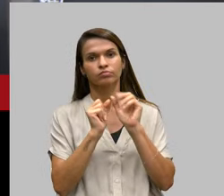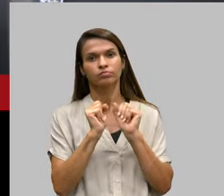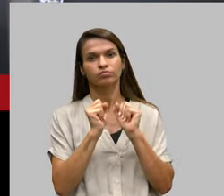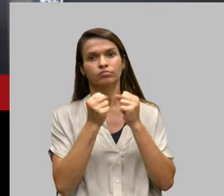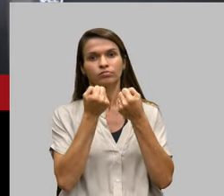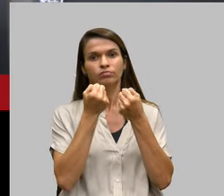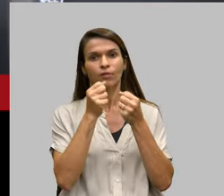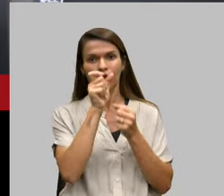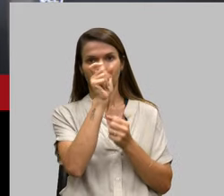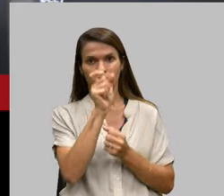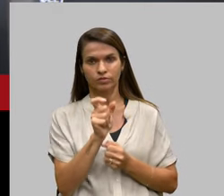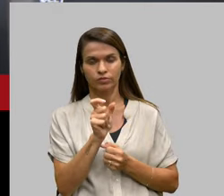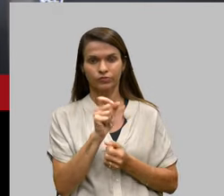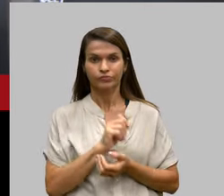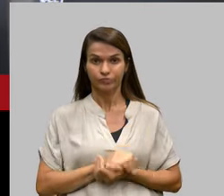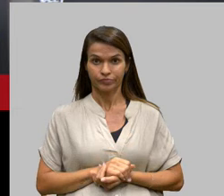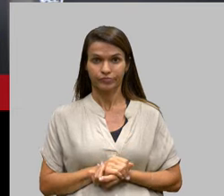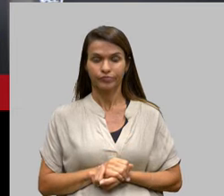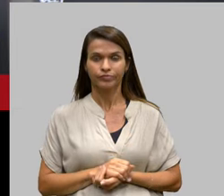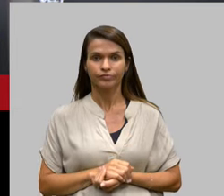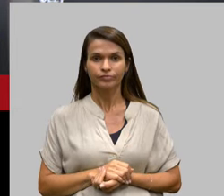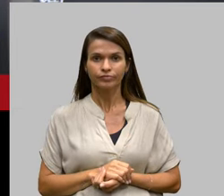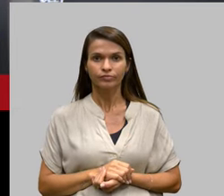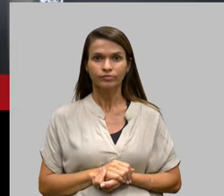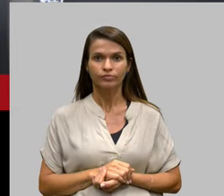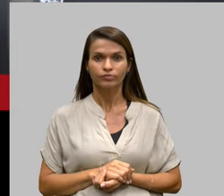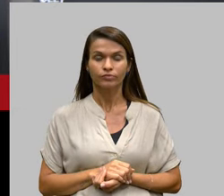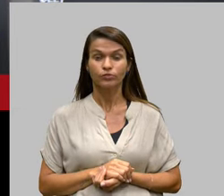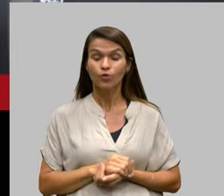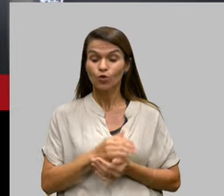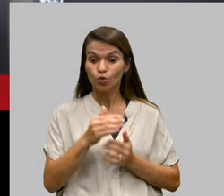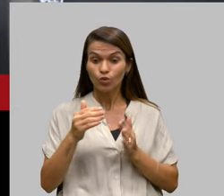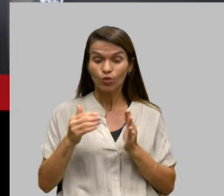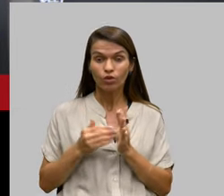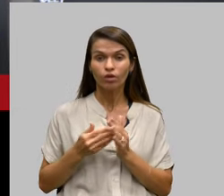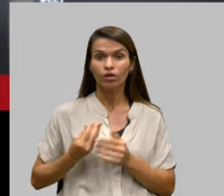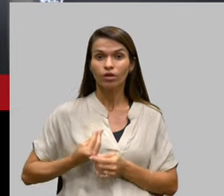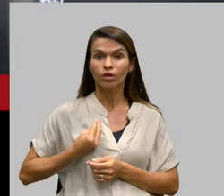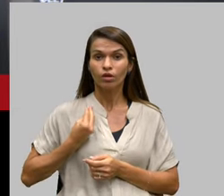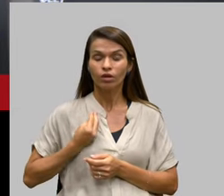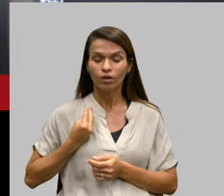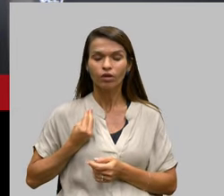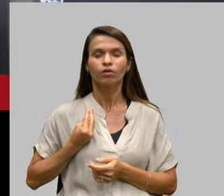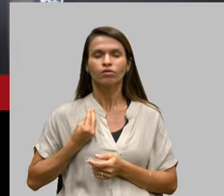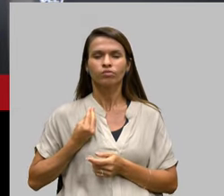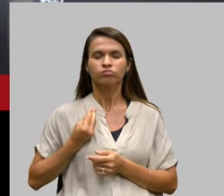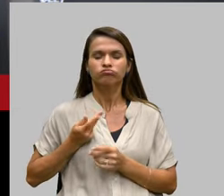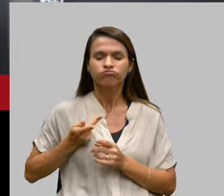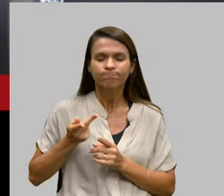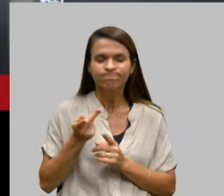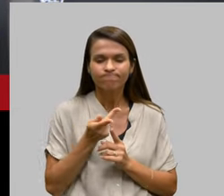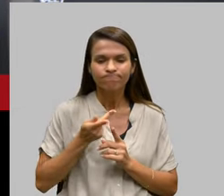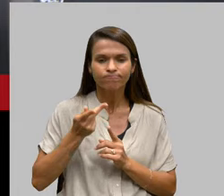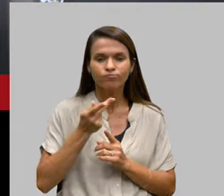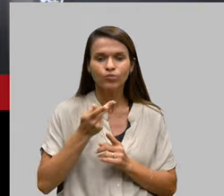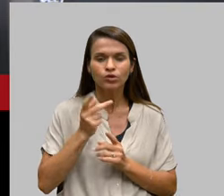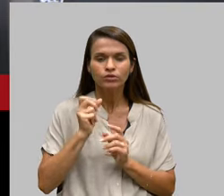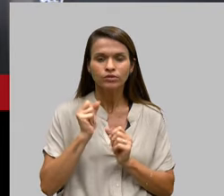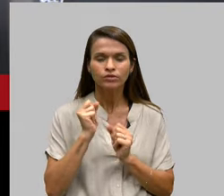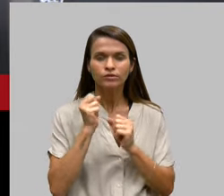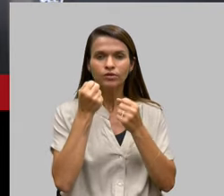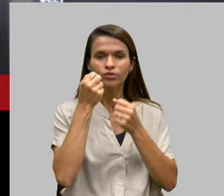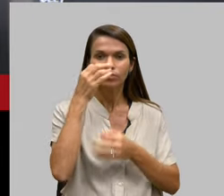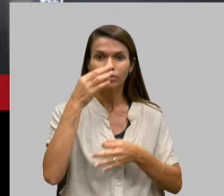aquela pessoa e tudo na vida se busca uma segurança jurídica e essas